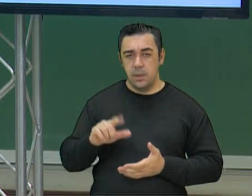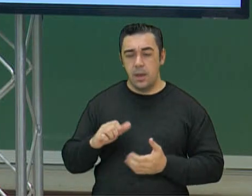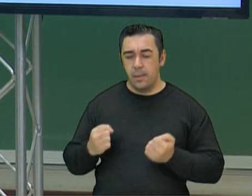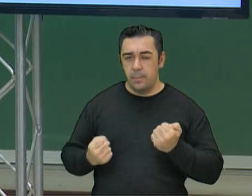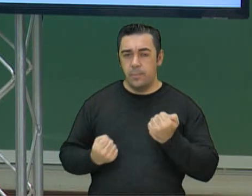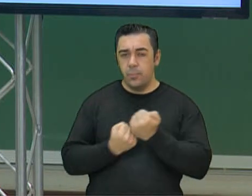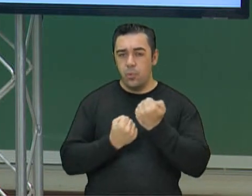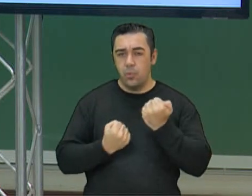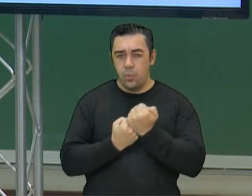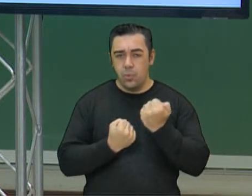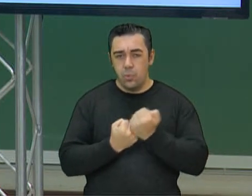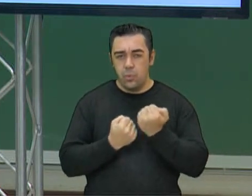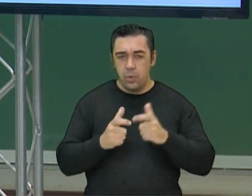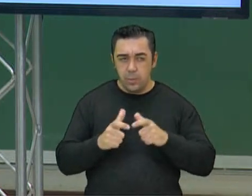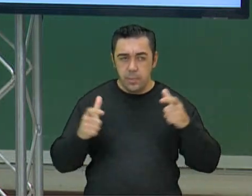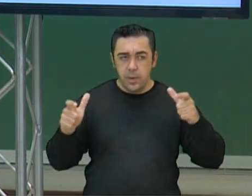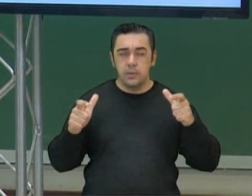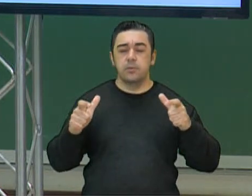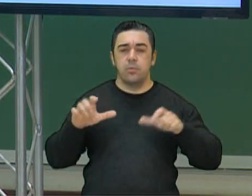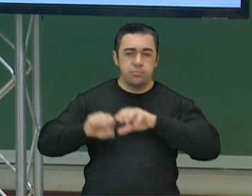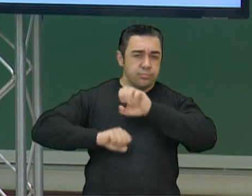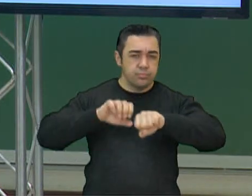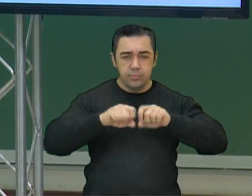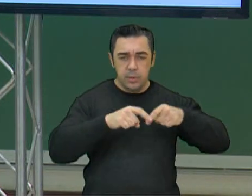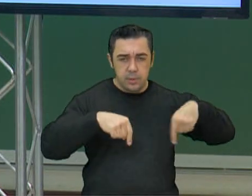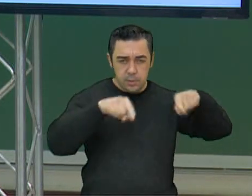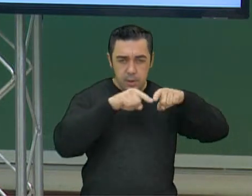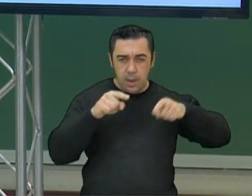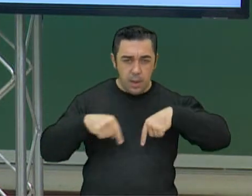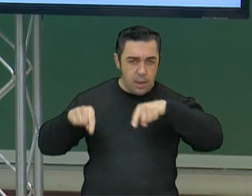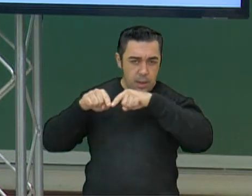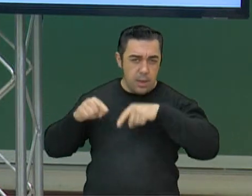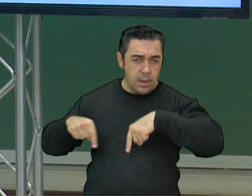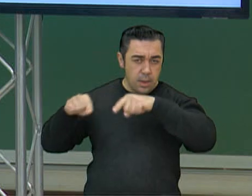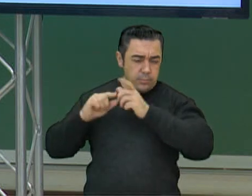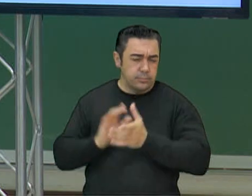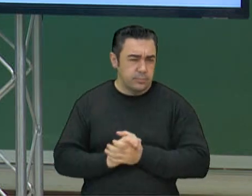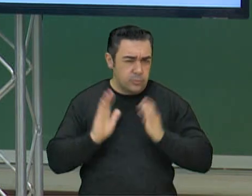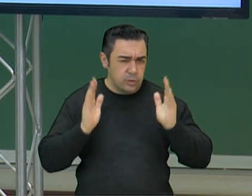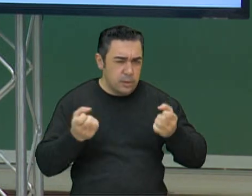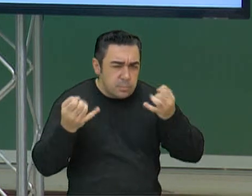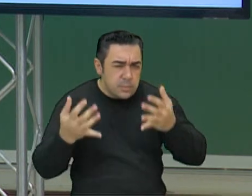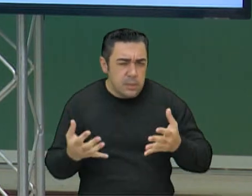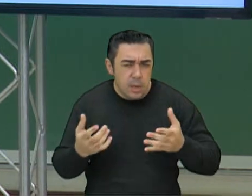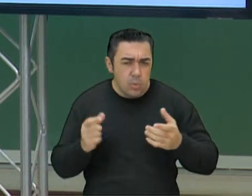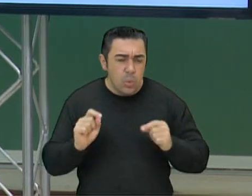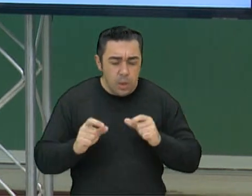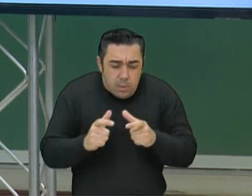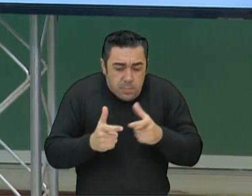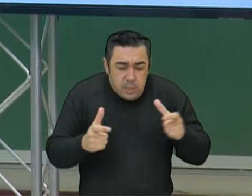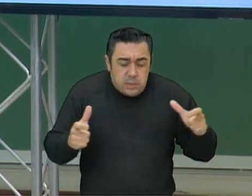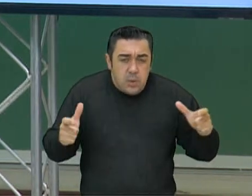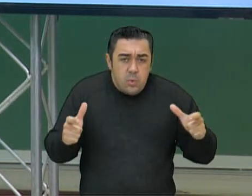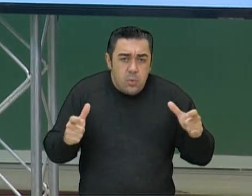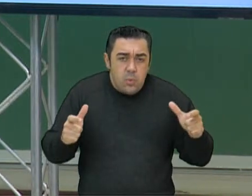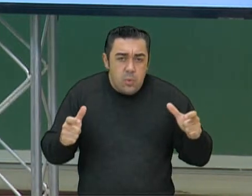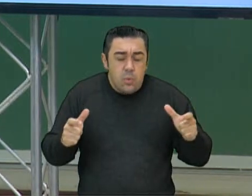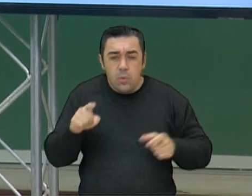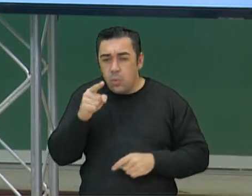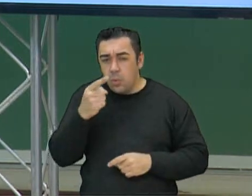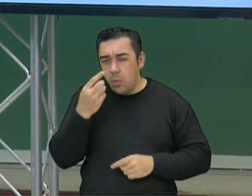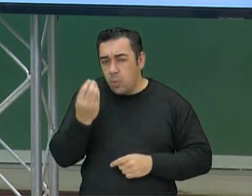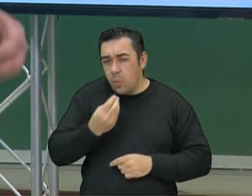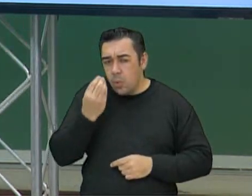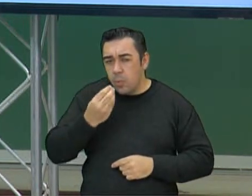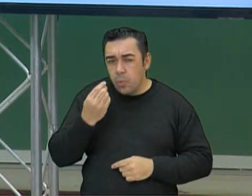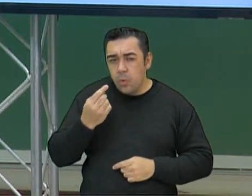à expansão territorial entre seus membros. Já que estamos falando de expansão territorial, expansão japonesa,